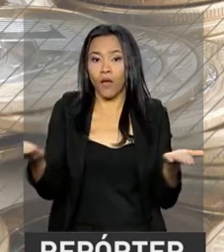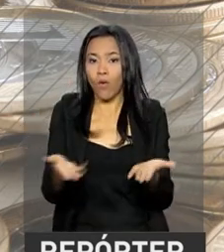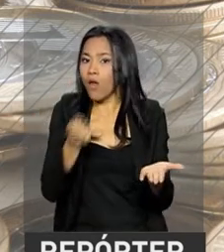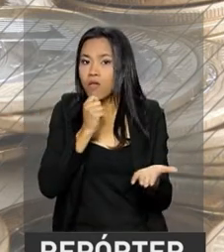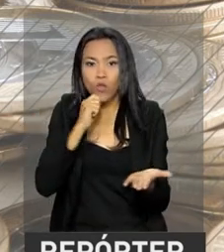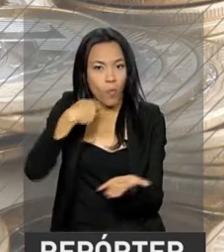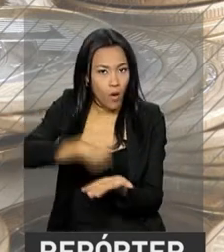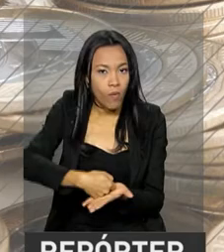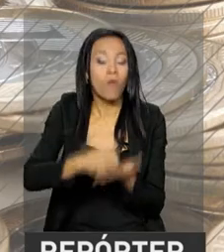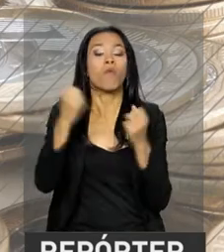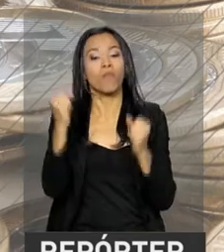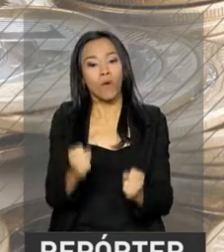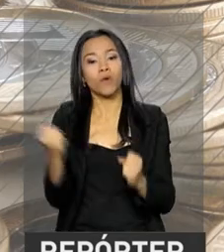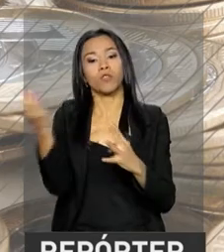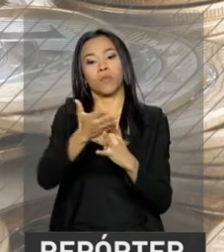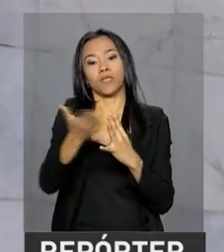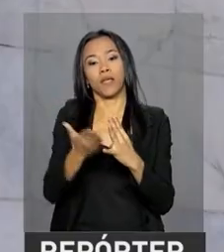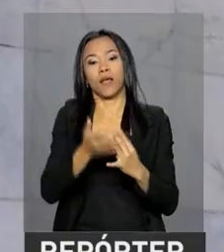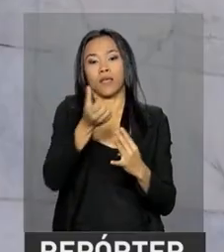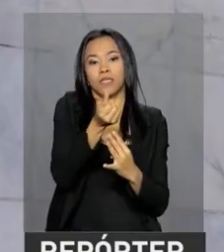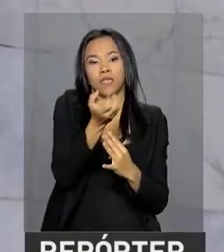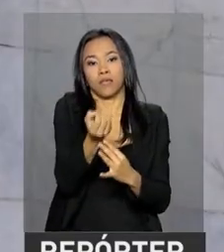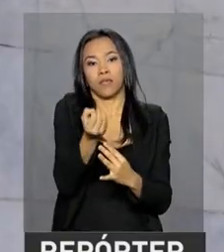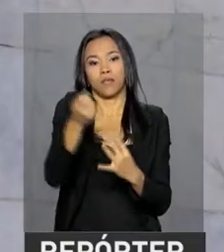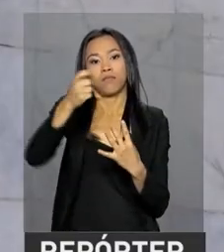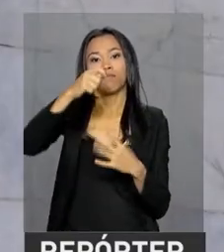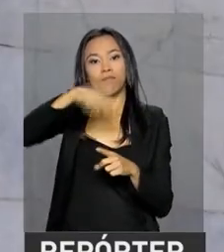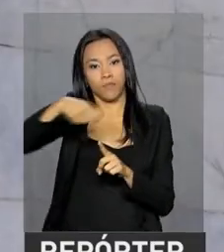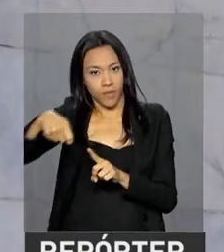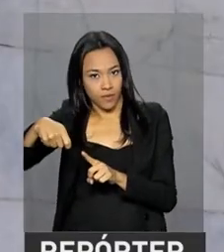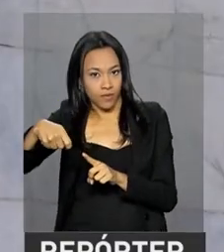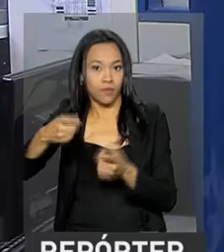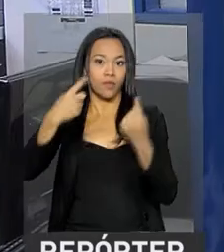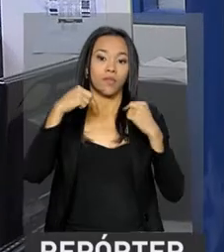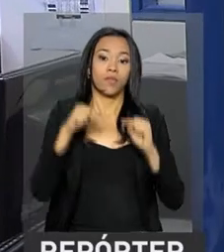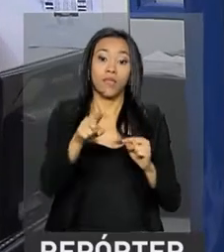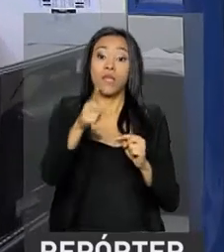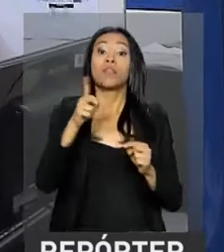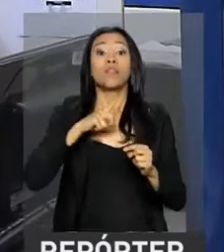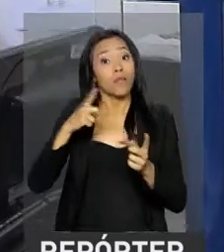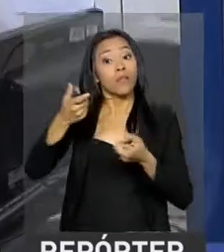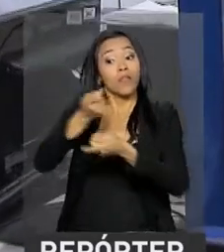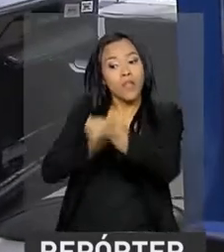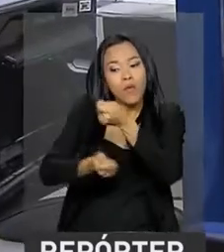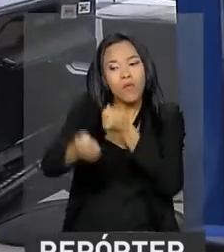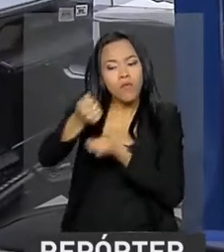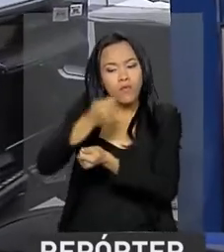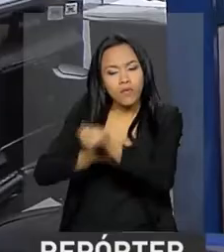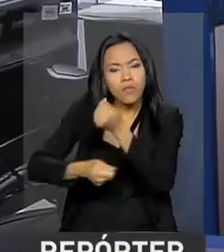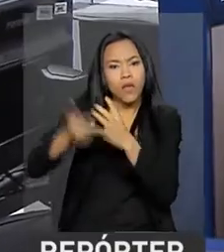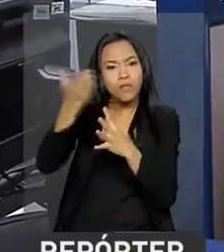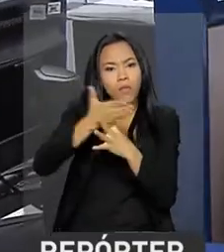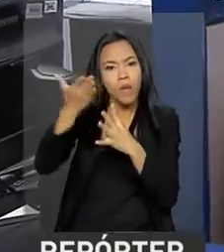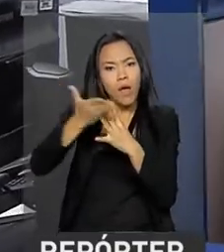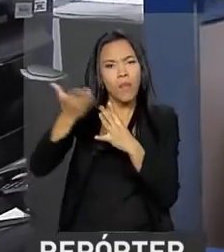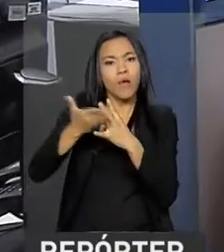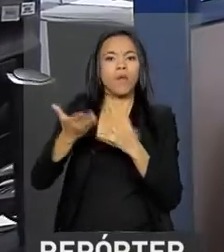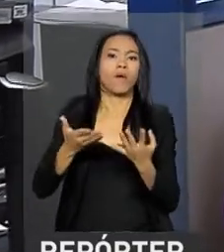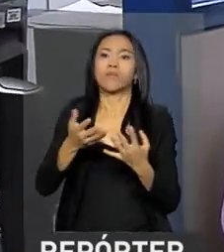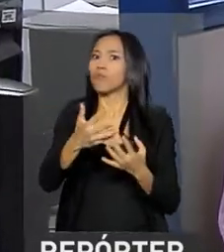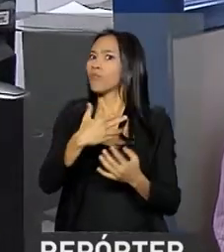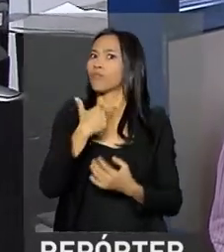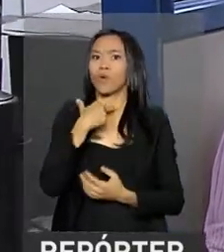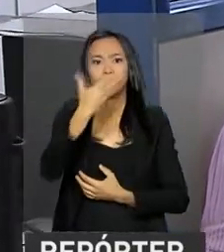parceladas em até 60 meses além das parcelas negociadas o microempreendedor individual não pode esquecer de